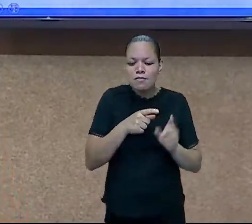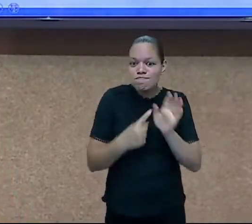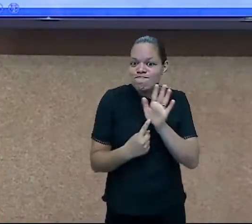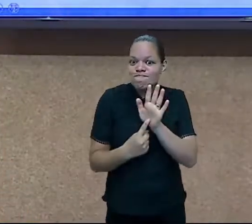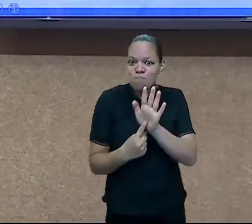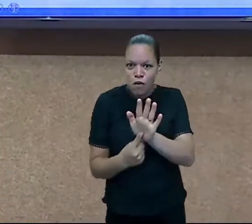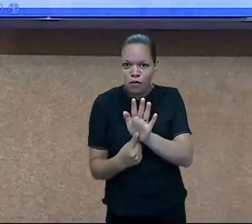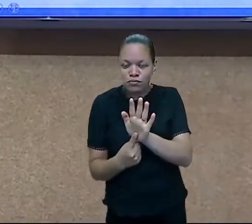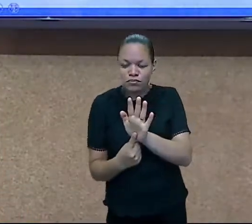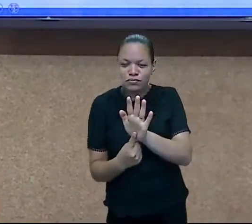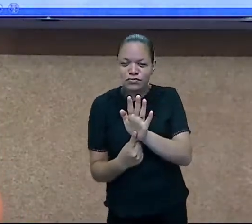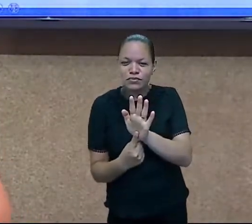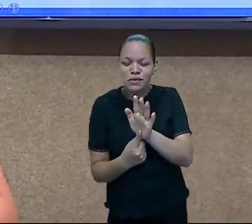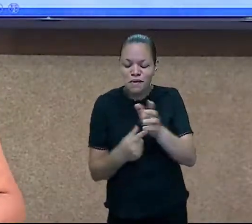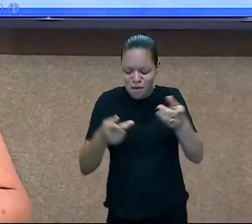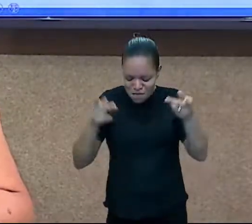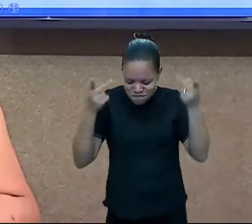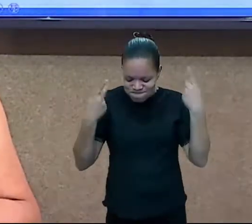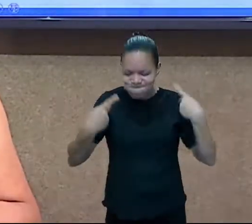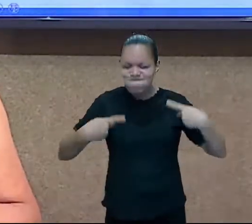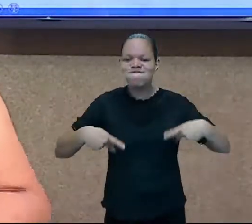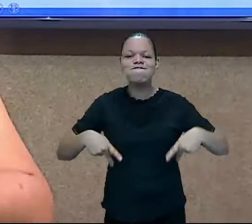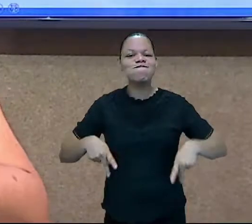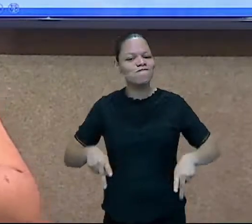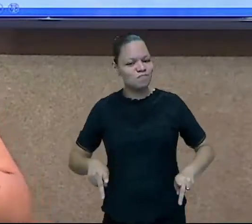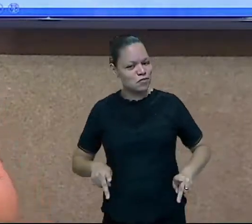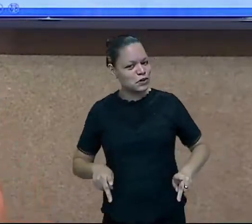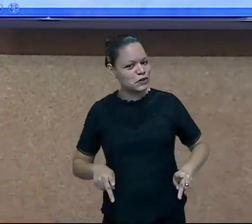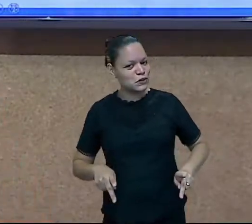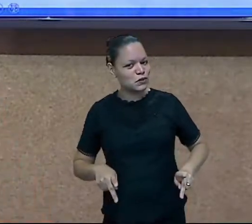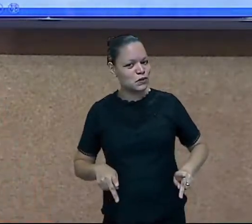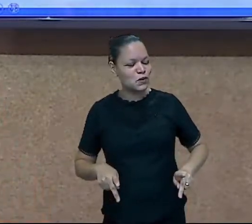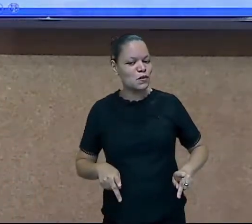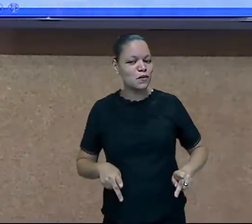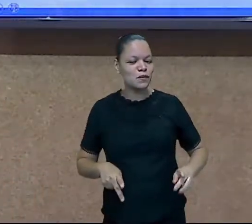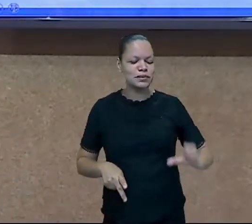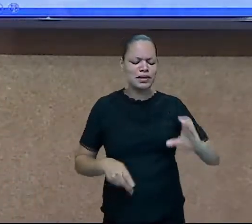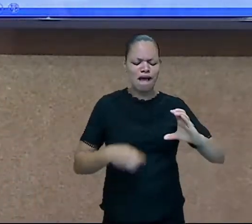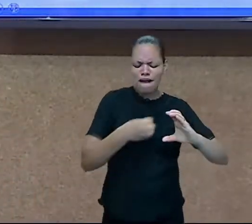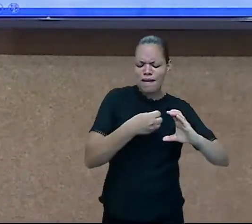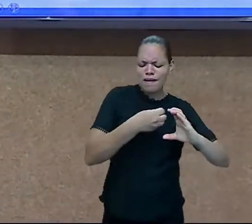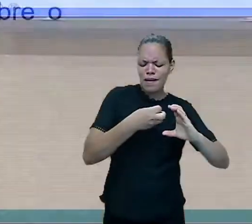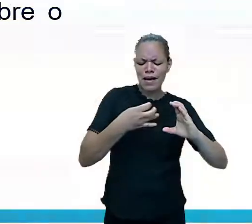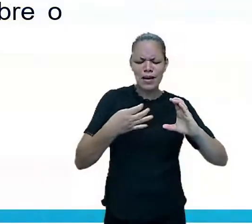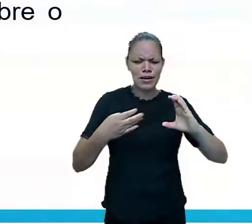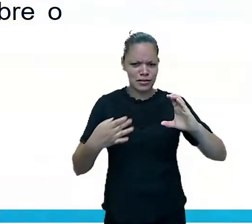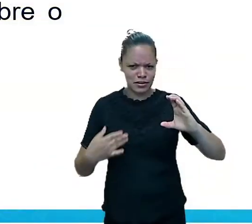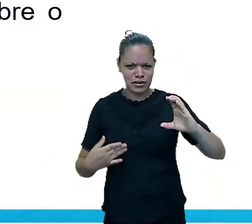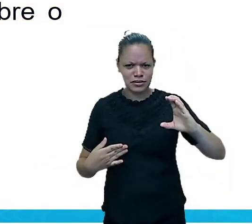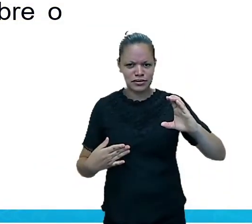dos animais é como se fosse a gente na história.